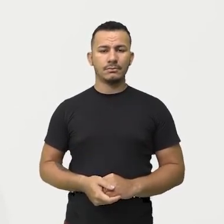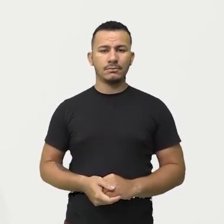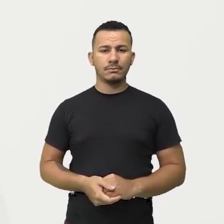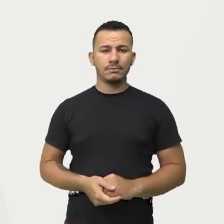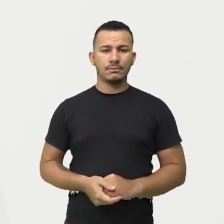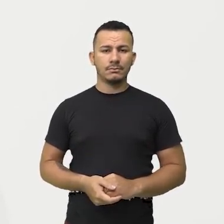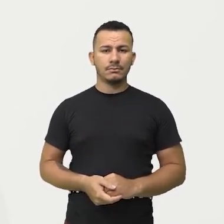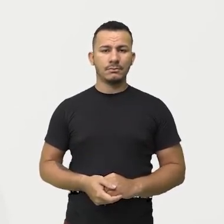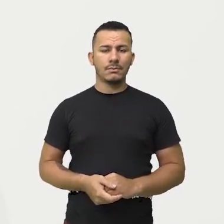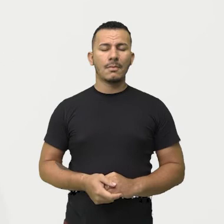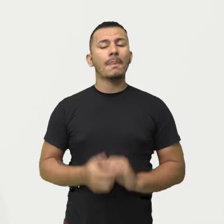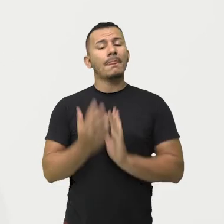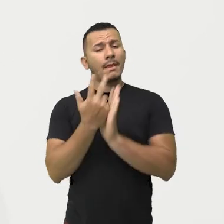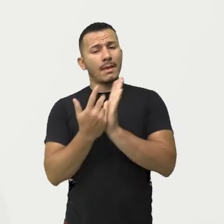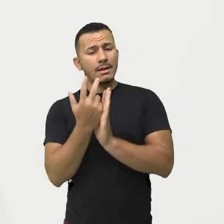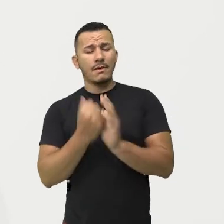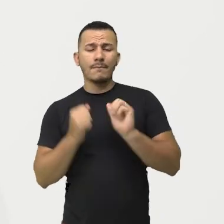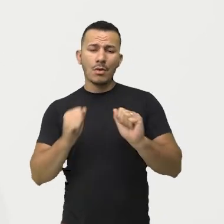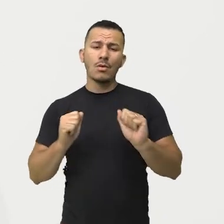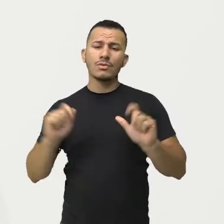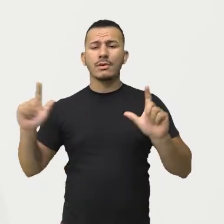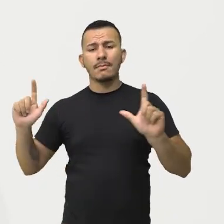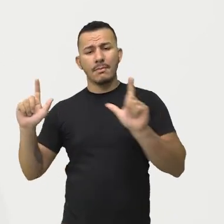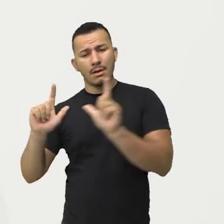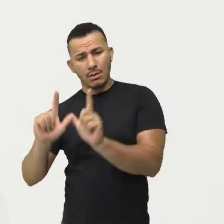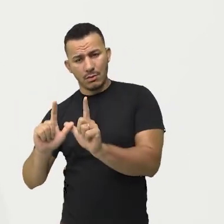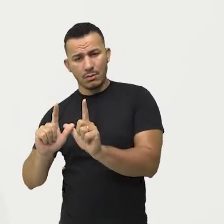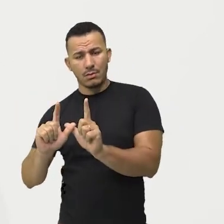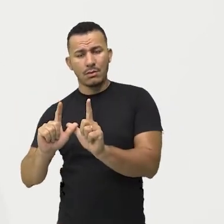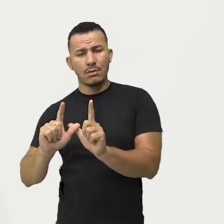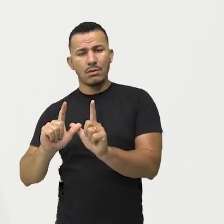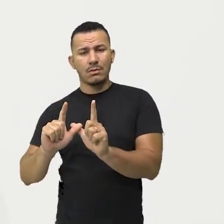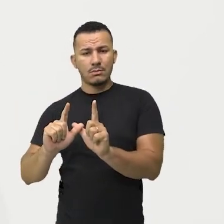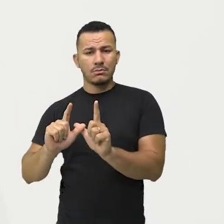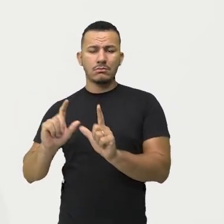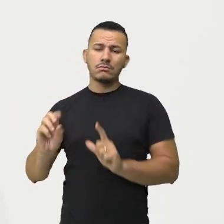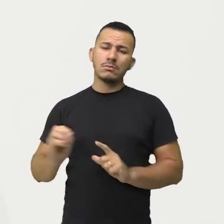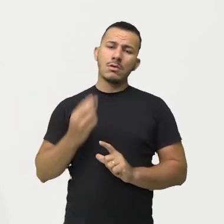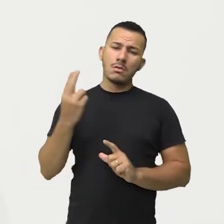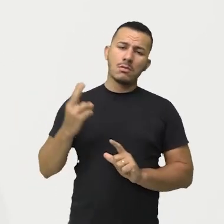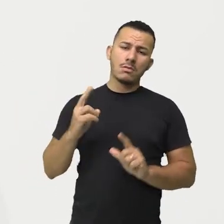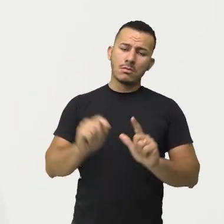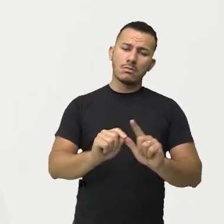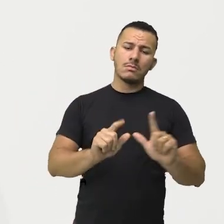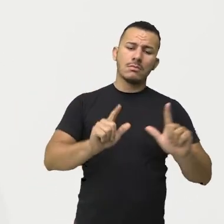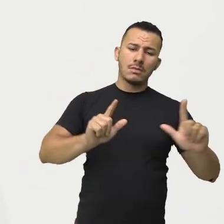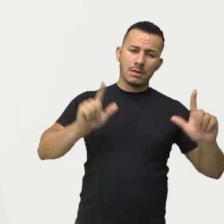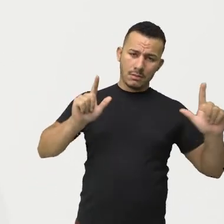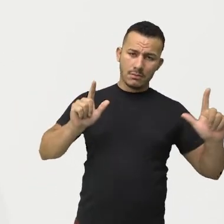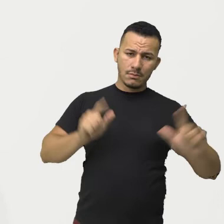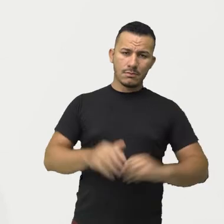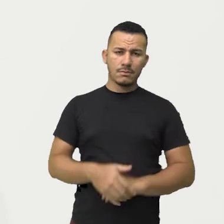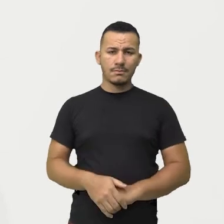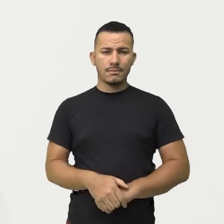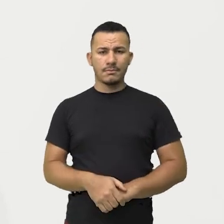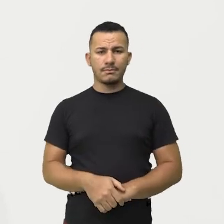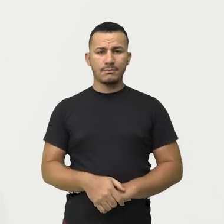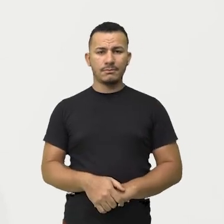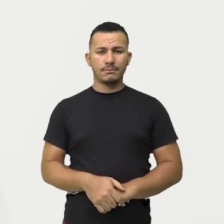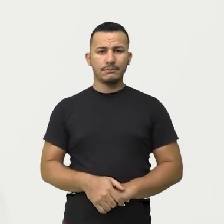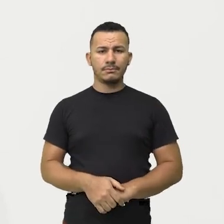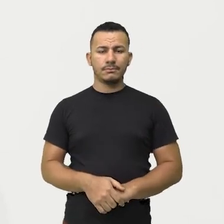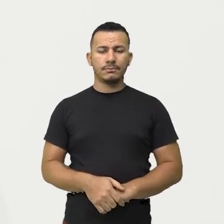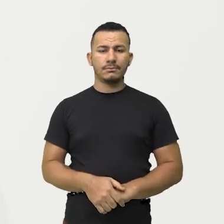mas pode ser menor e ou